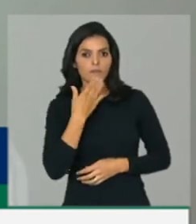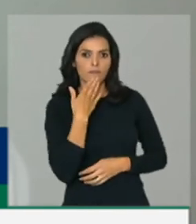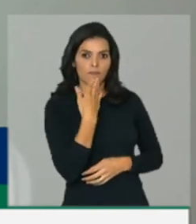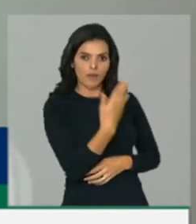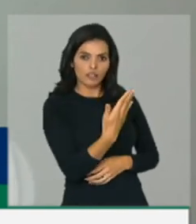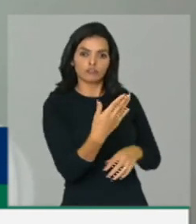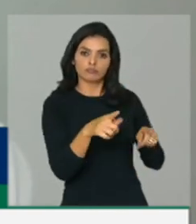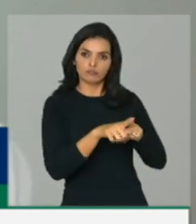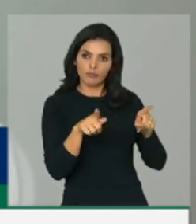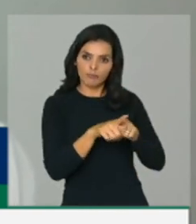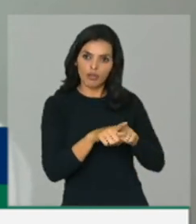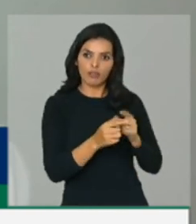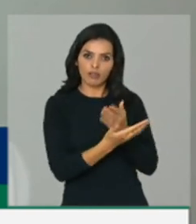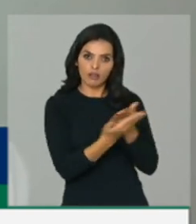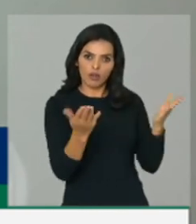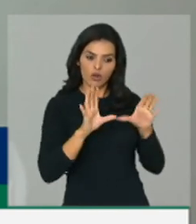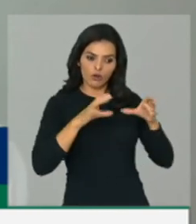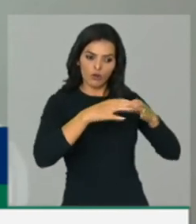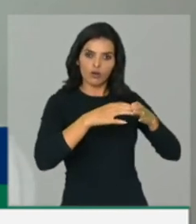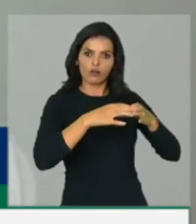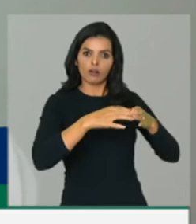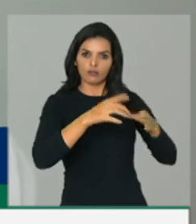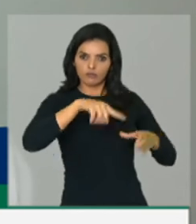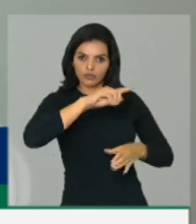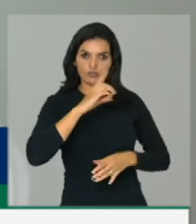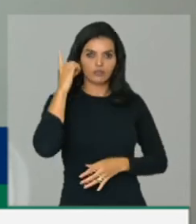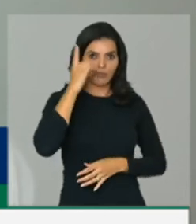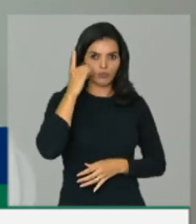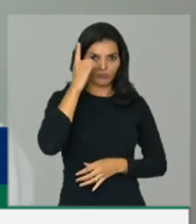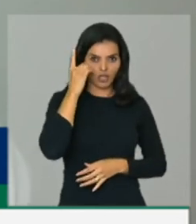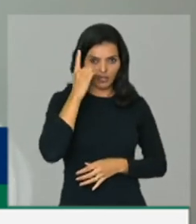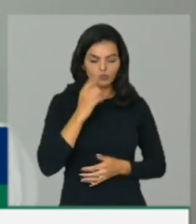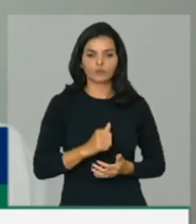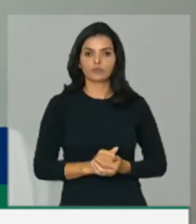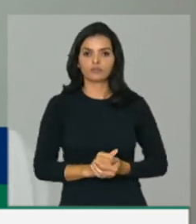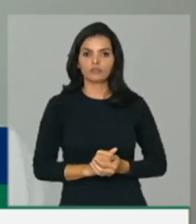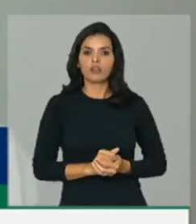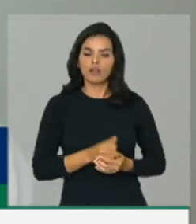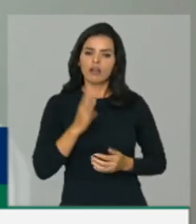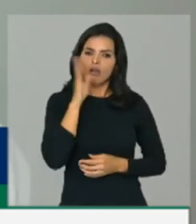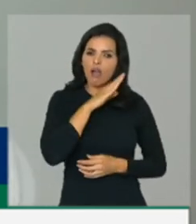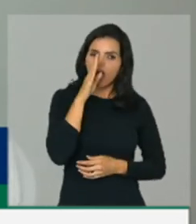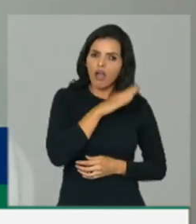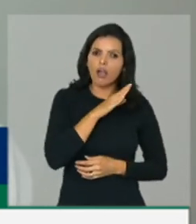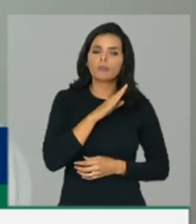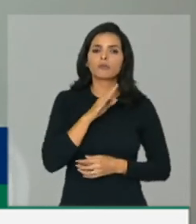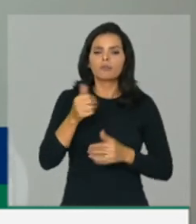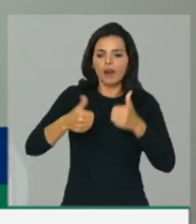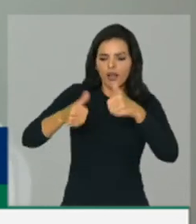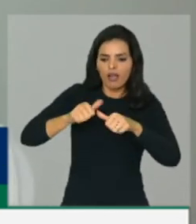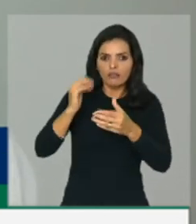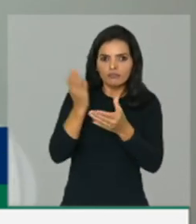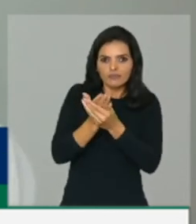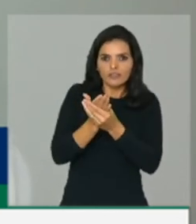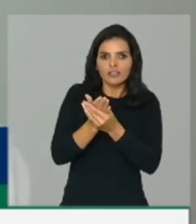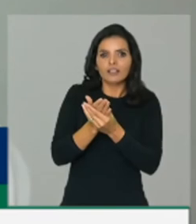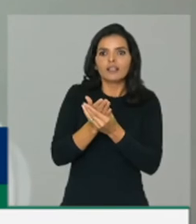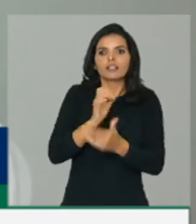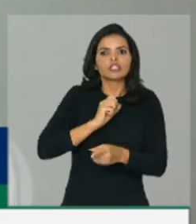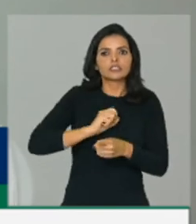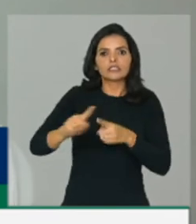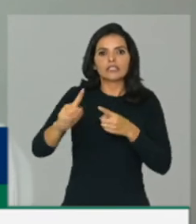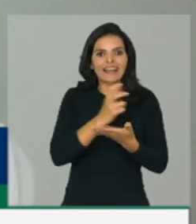forma também, ao colegiado, aqui os parlamentares dessa casa, pela celeridade na apreciação do processo de cassação